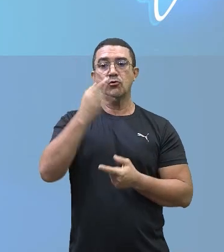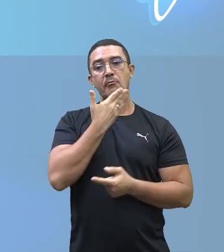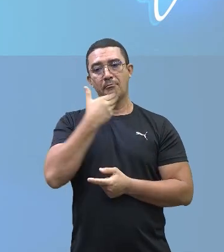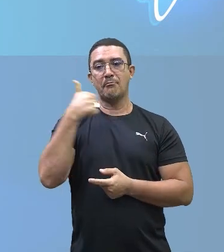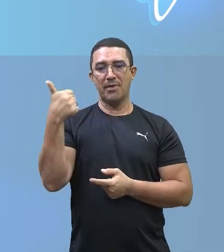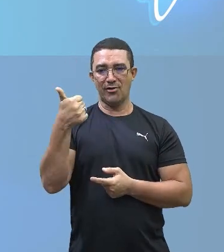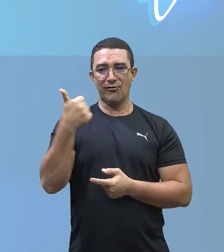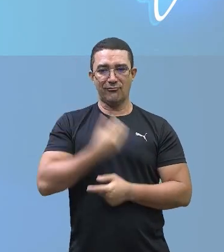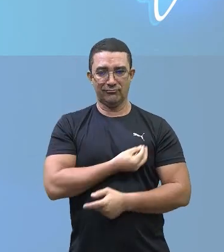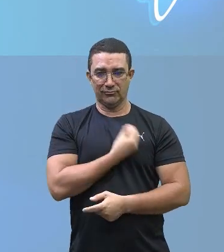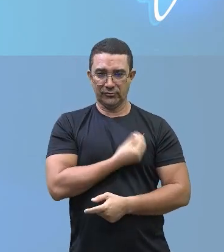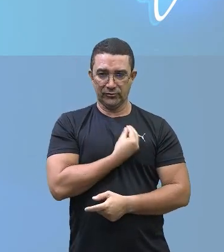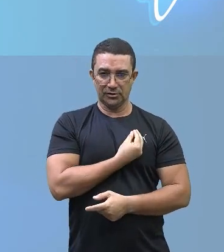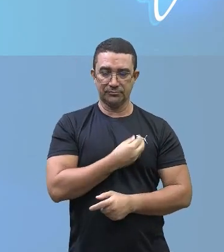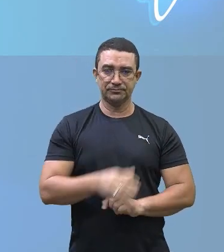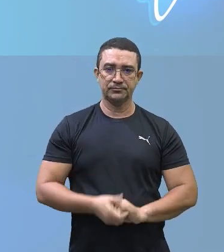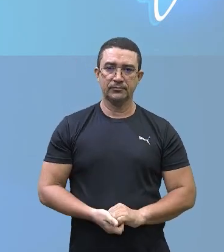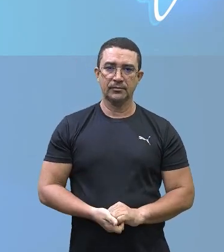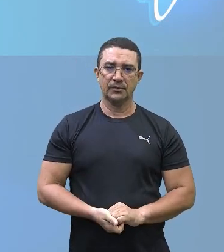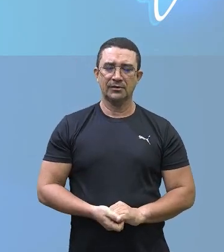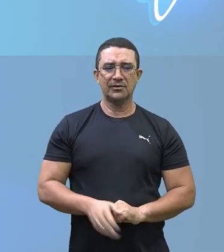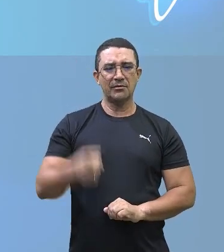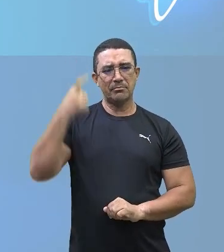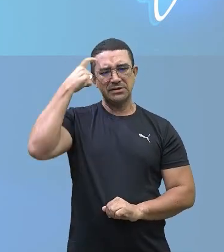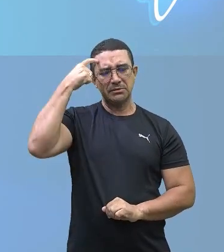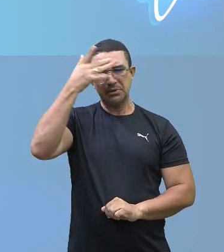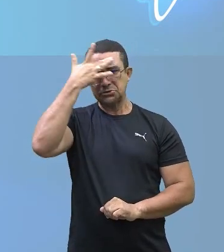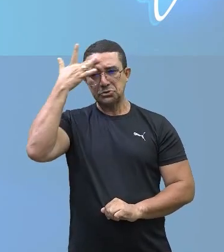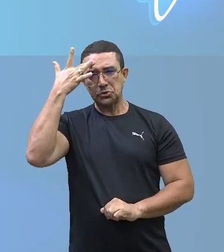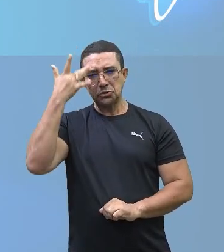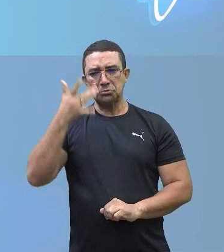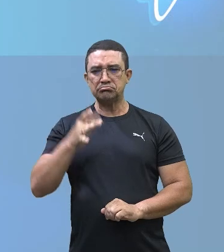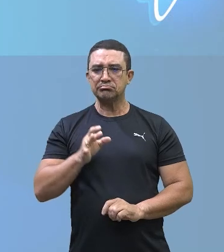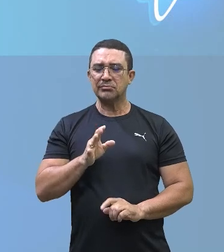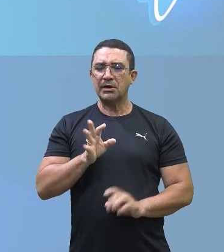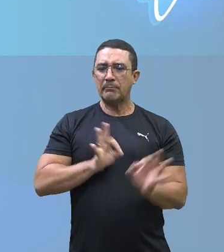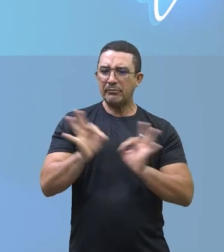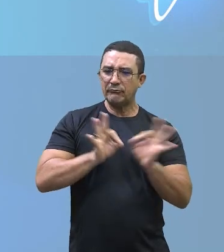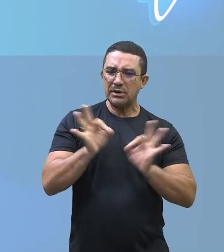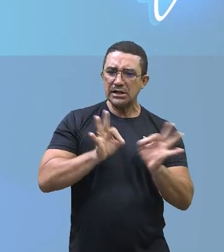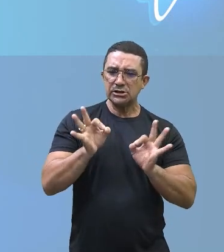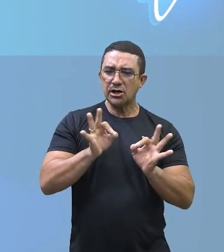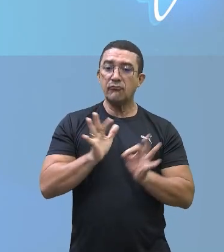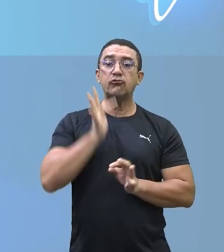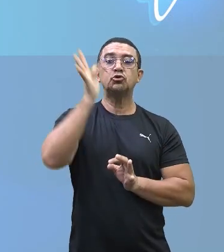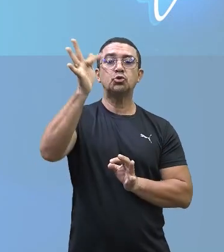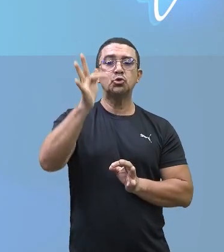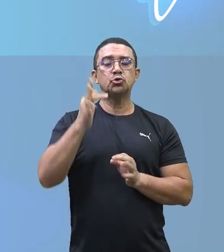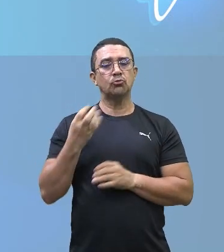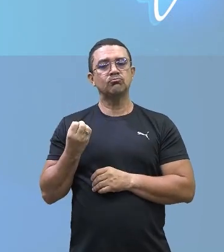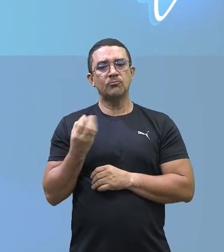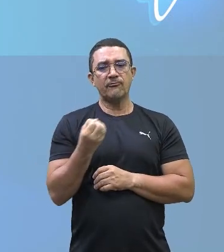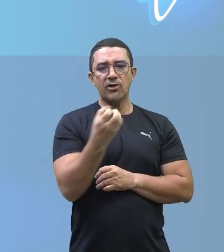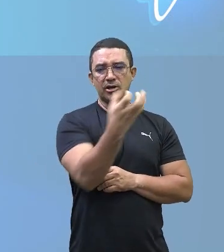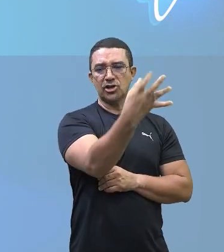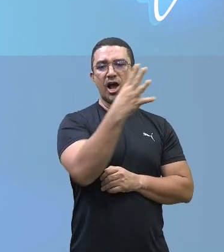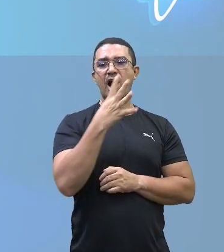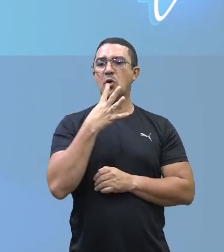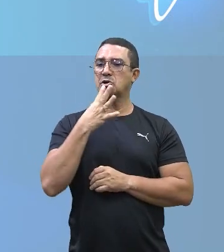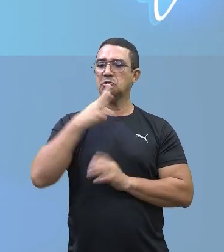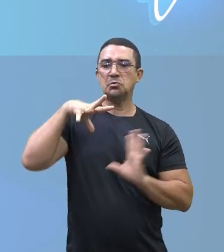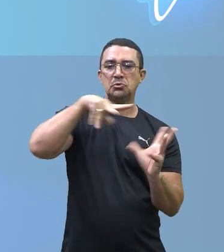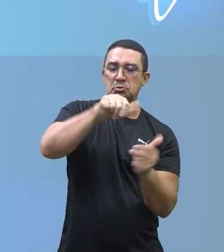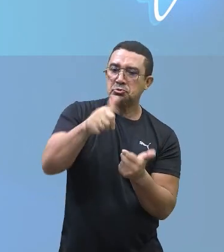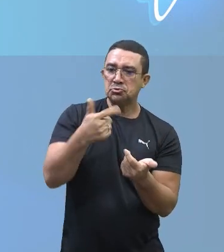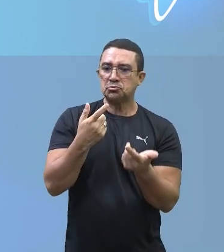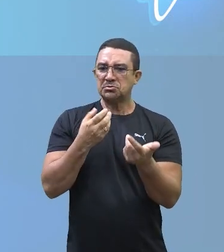né? Imagina só você ter planejamento, por exemplo, de viajar, conhecer o mundo, mas se você não tem uma educação financeira,